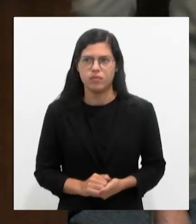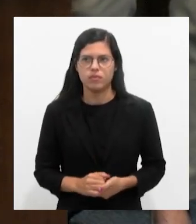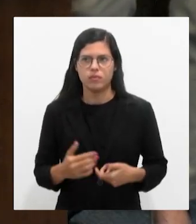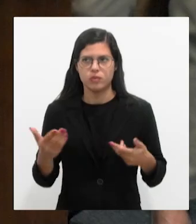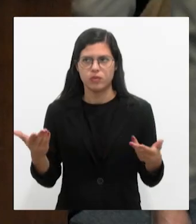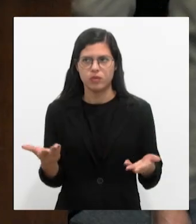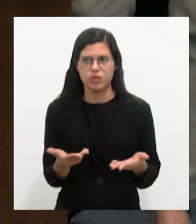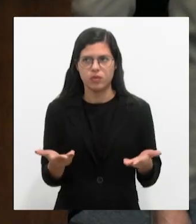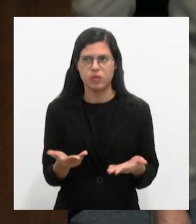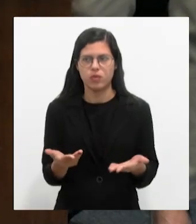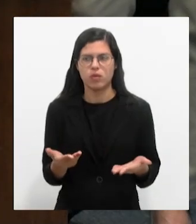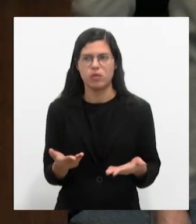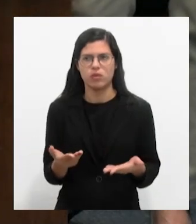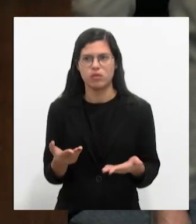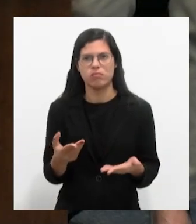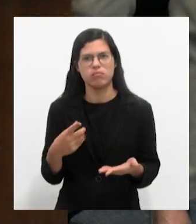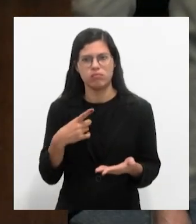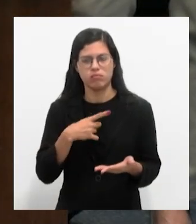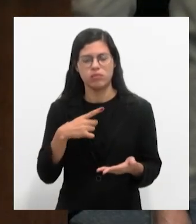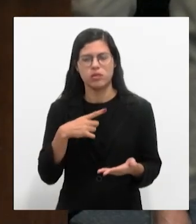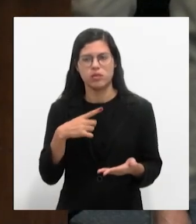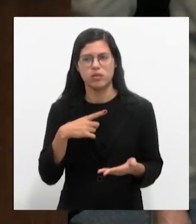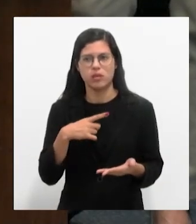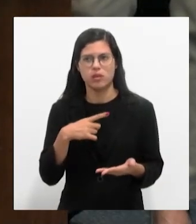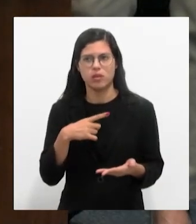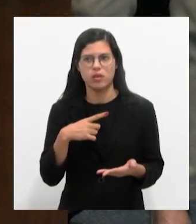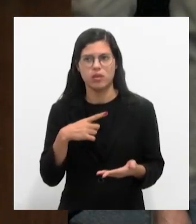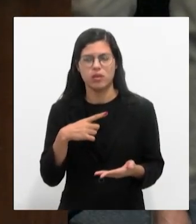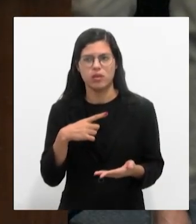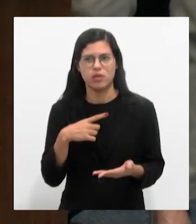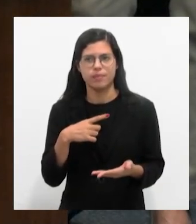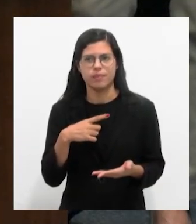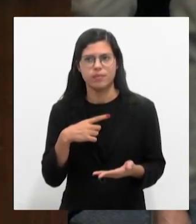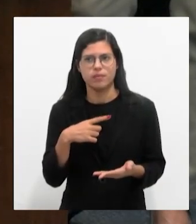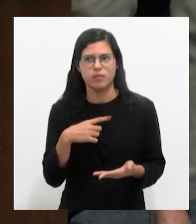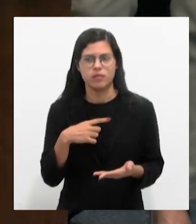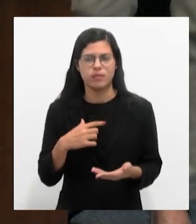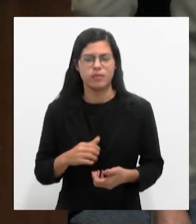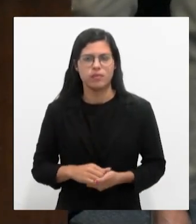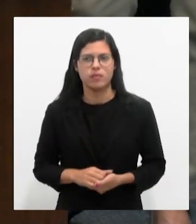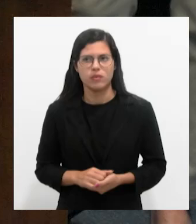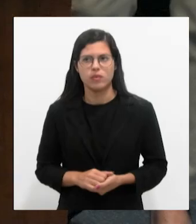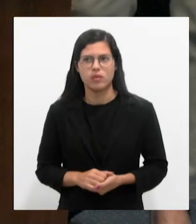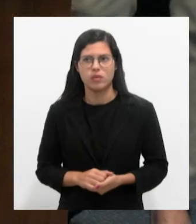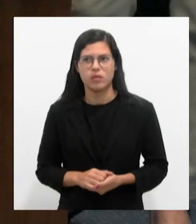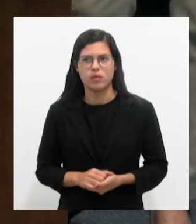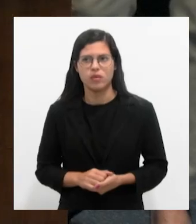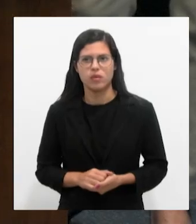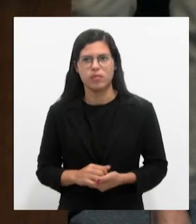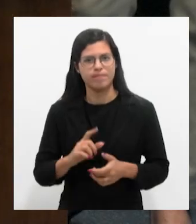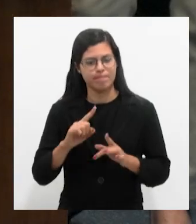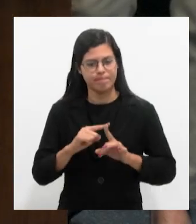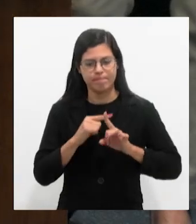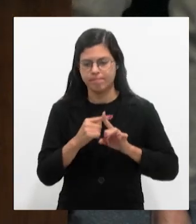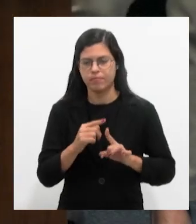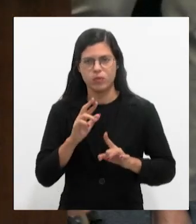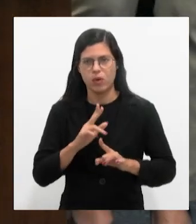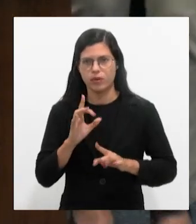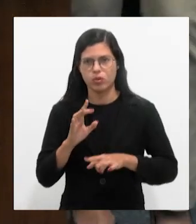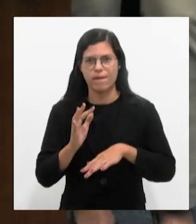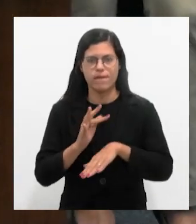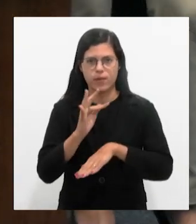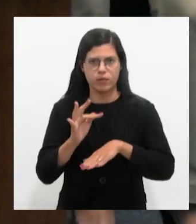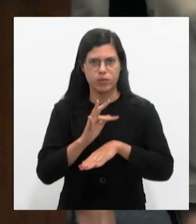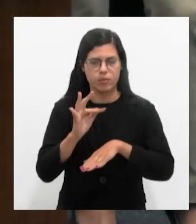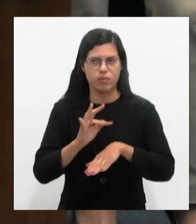agora que vão possuir, nós teremos um ganho que não é meramente formal, senhor presidente, com a inclusão